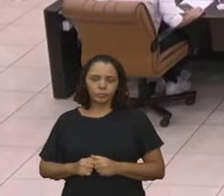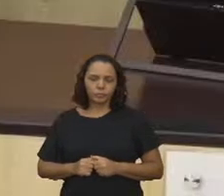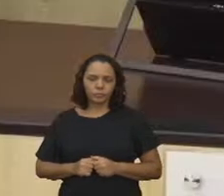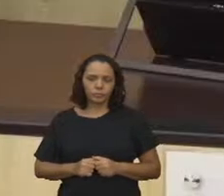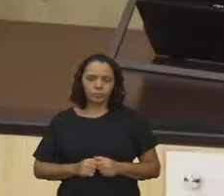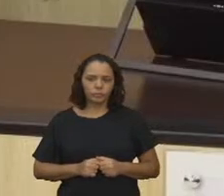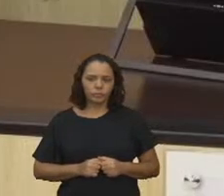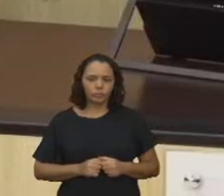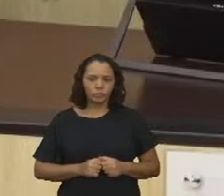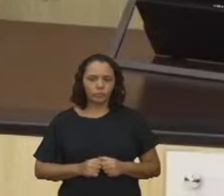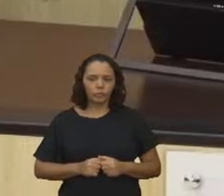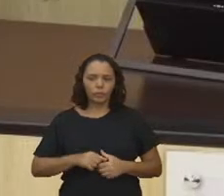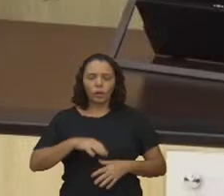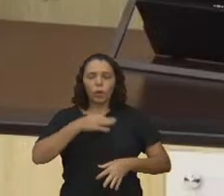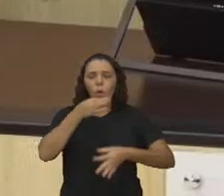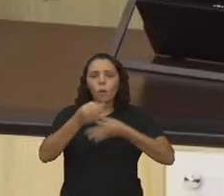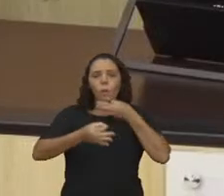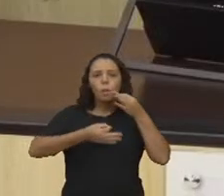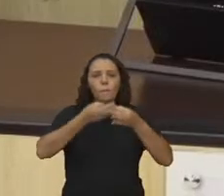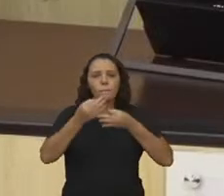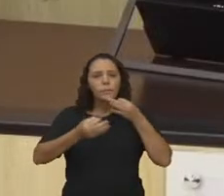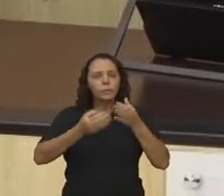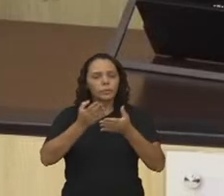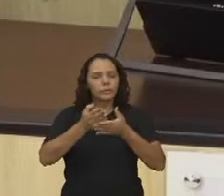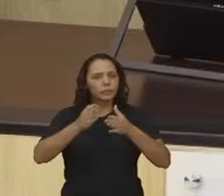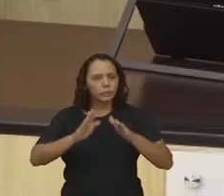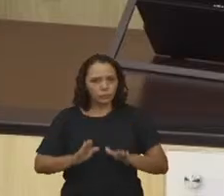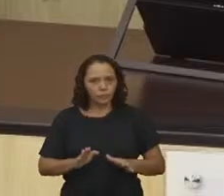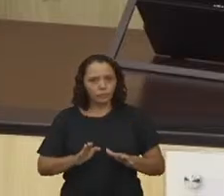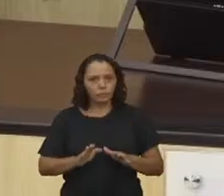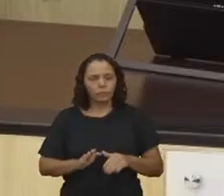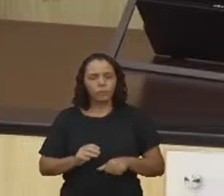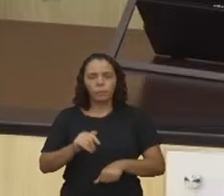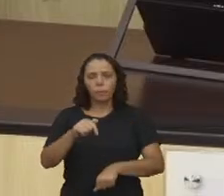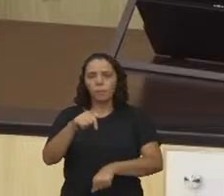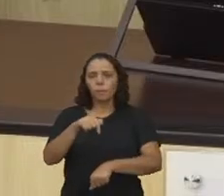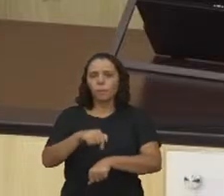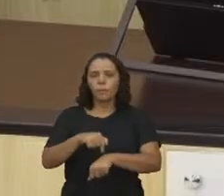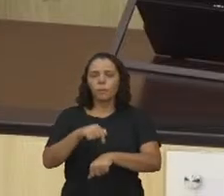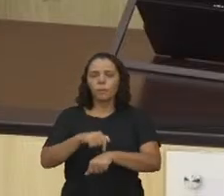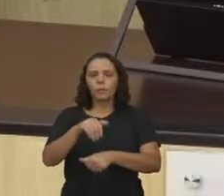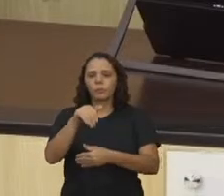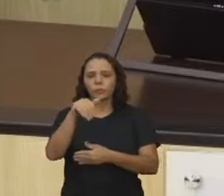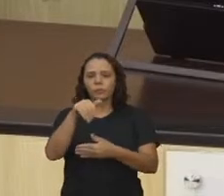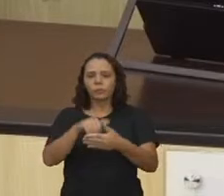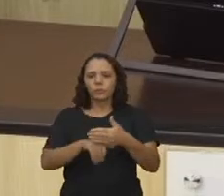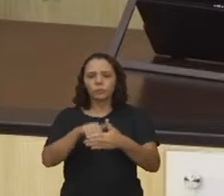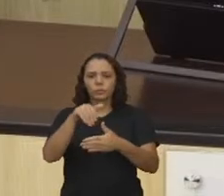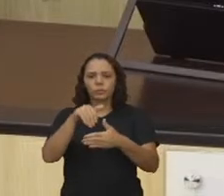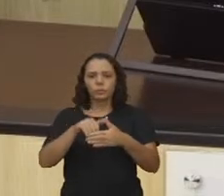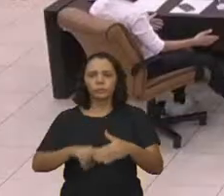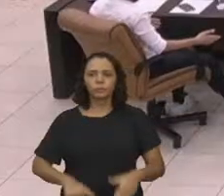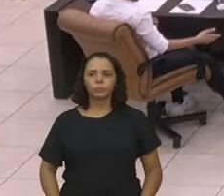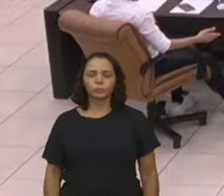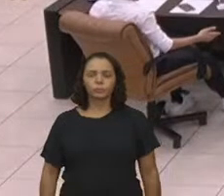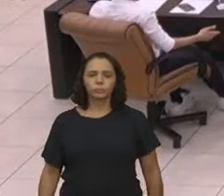Não havendo nenhum vereador desejando discutir a matéria, colocarei em votação.